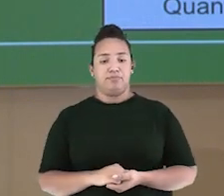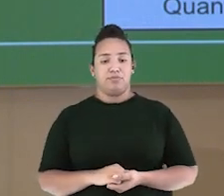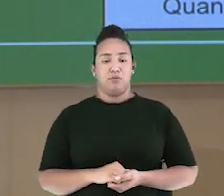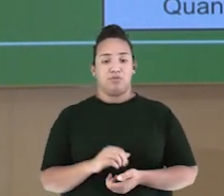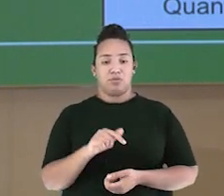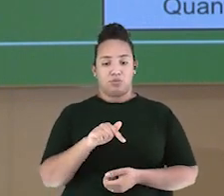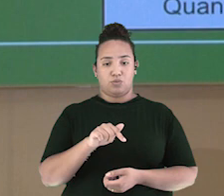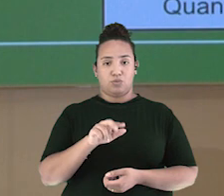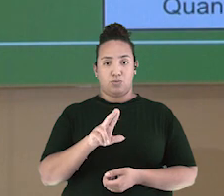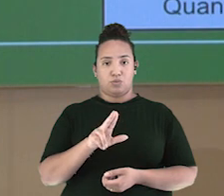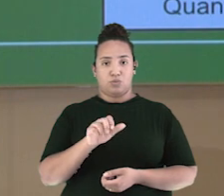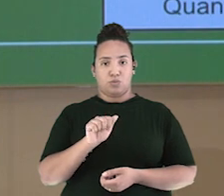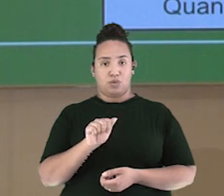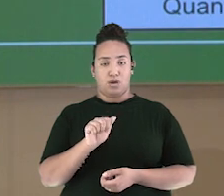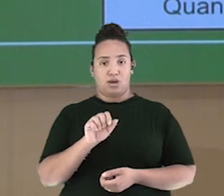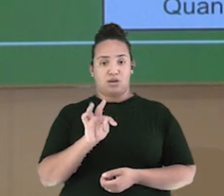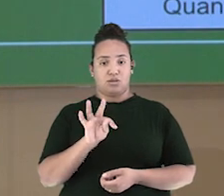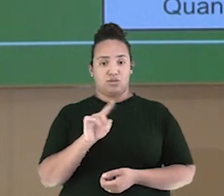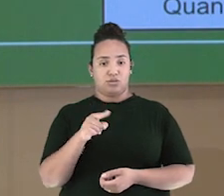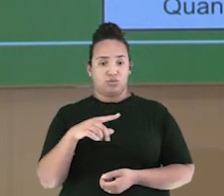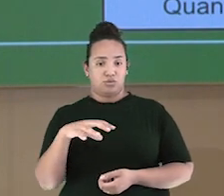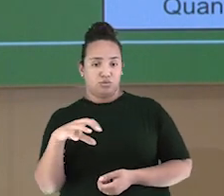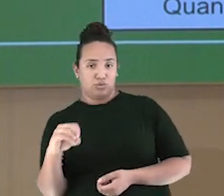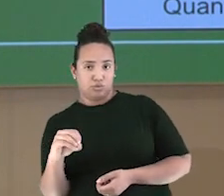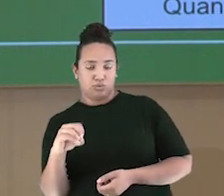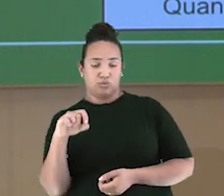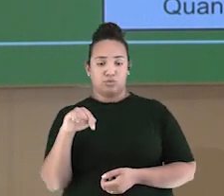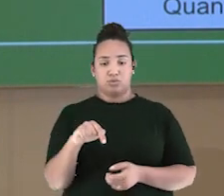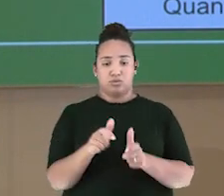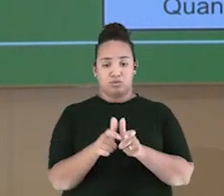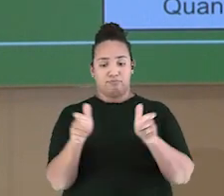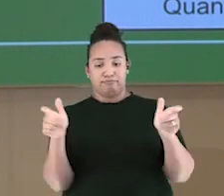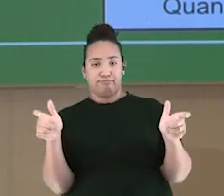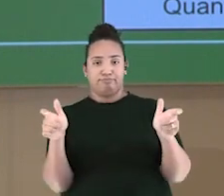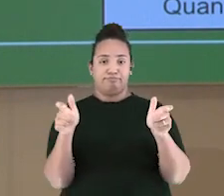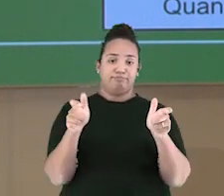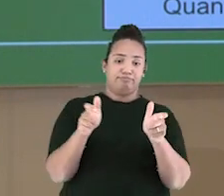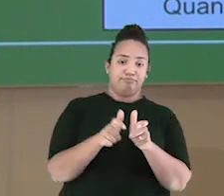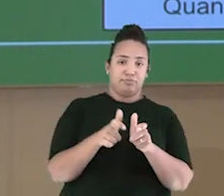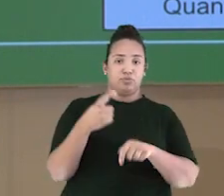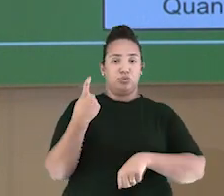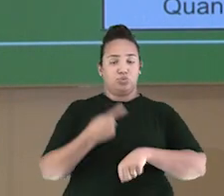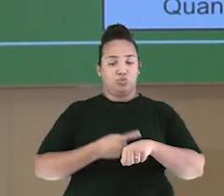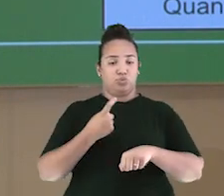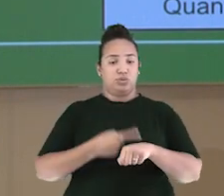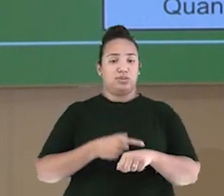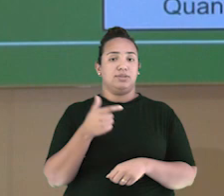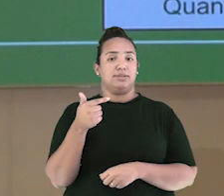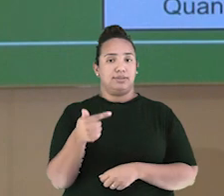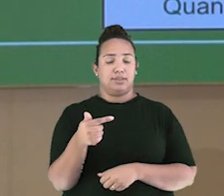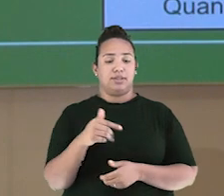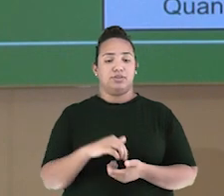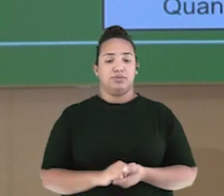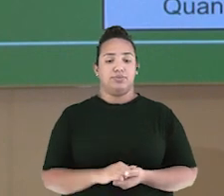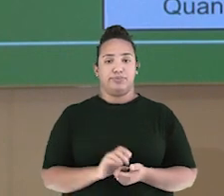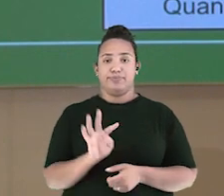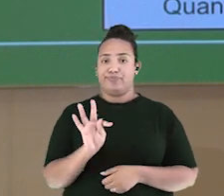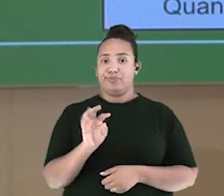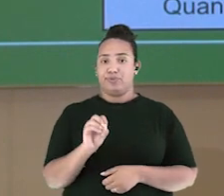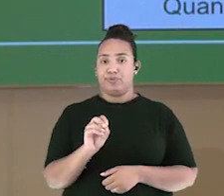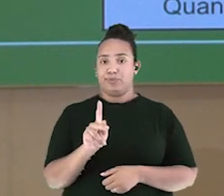6. O quartzo, a areia no caso, só em tamanhos diferentes, dureza 7.